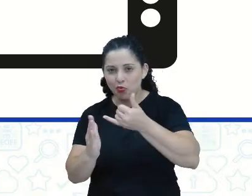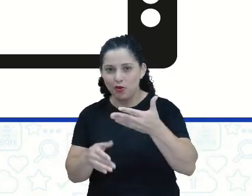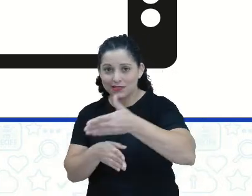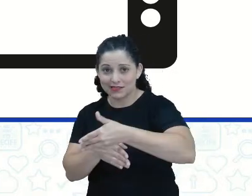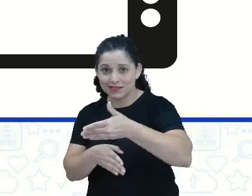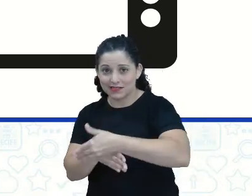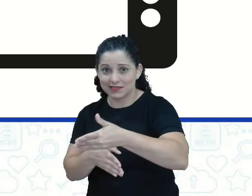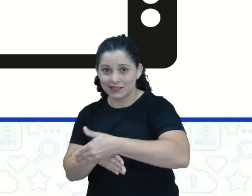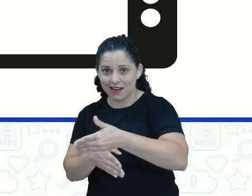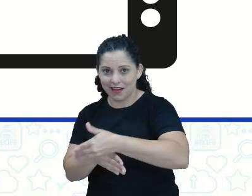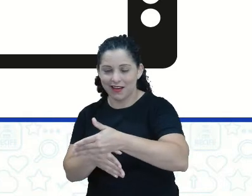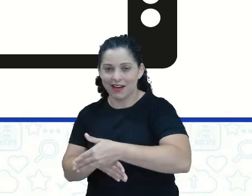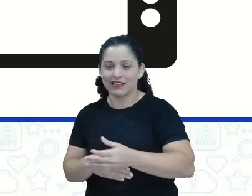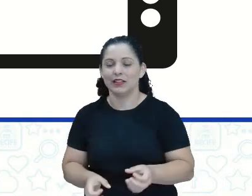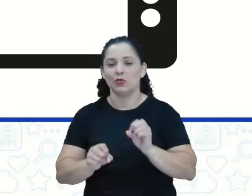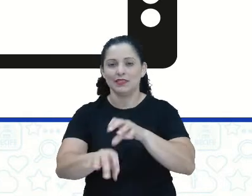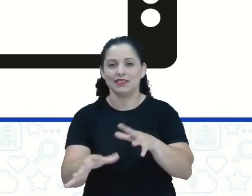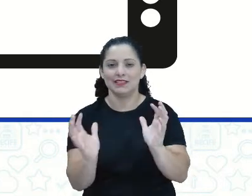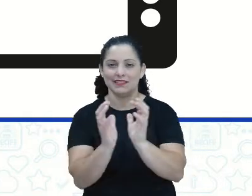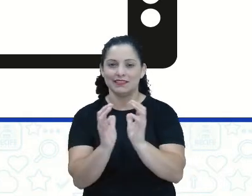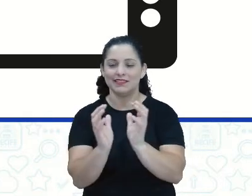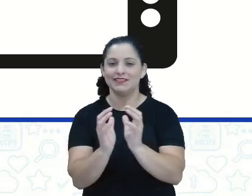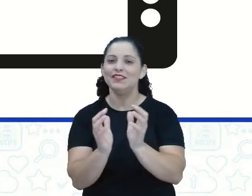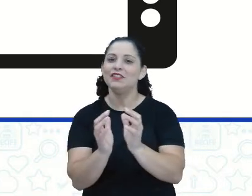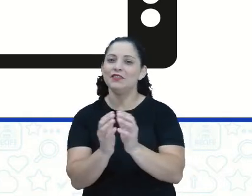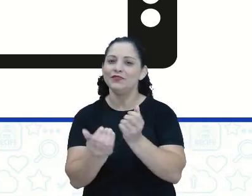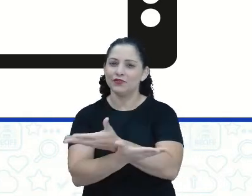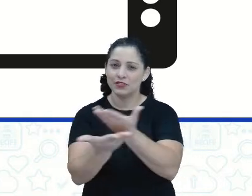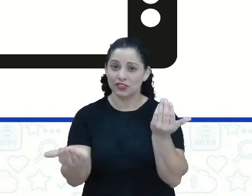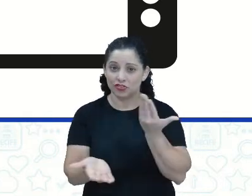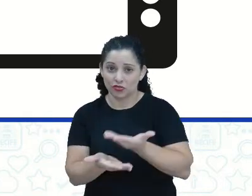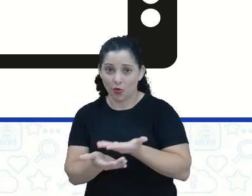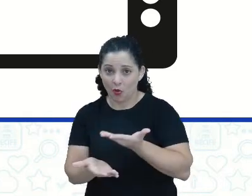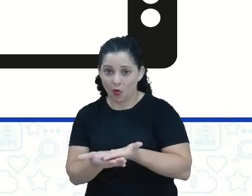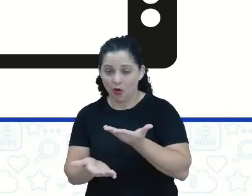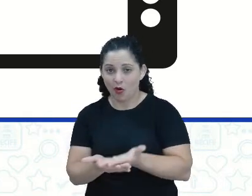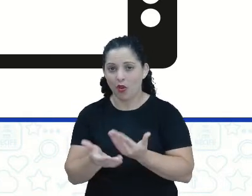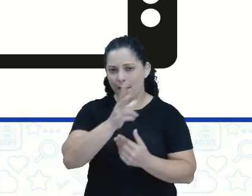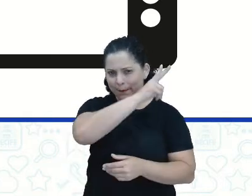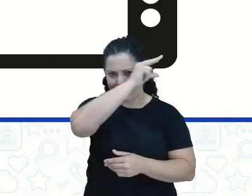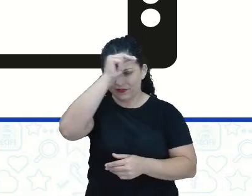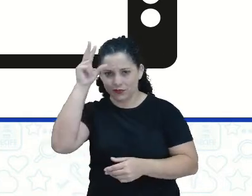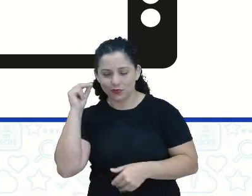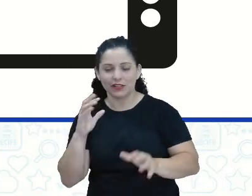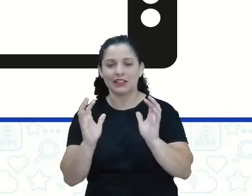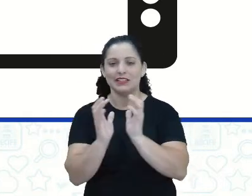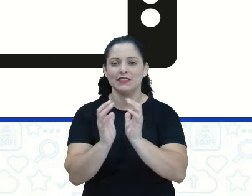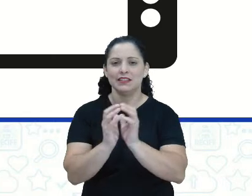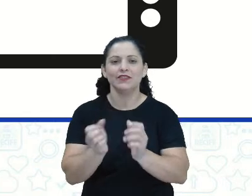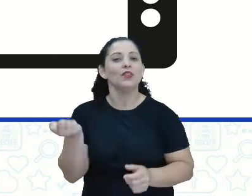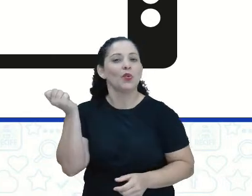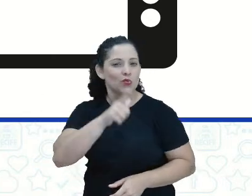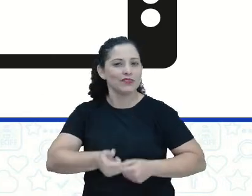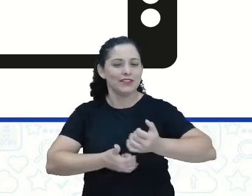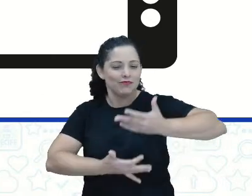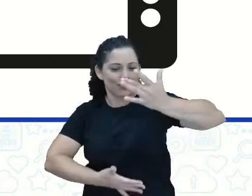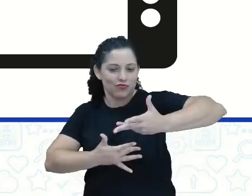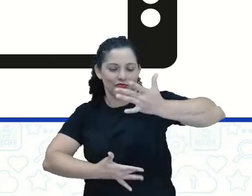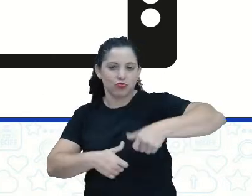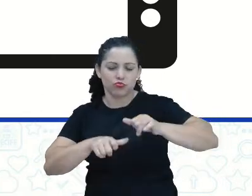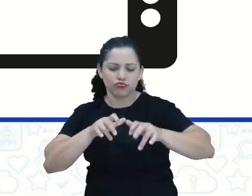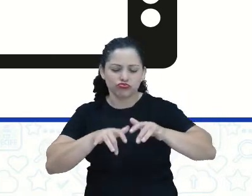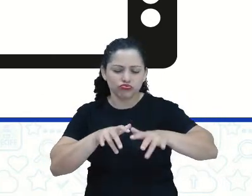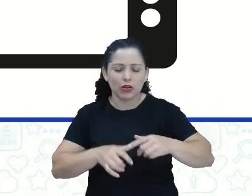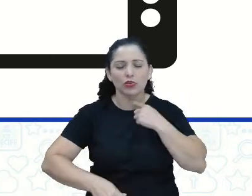o Educa Recife, os alunos da rede municipal do Recife. Consegue falar com o Ricardinho aqui através do chat, tirar suas